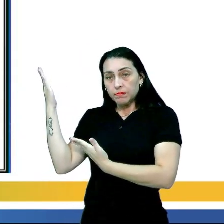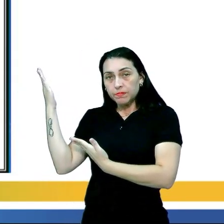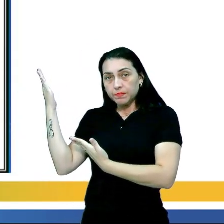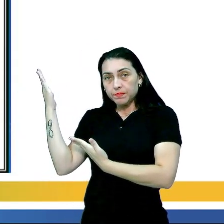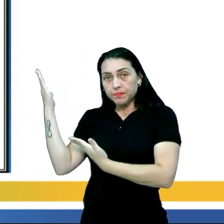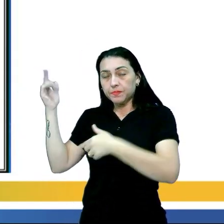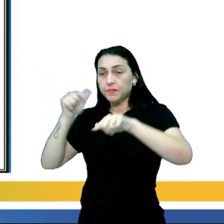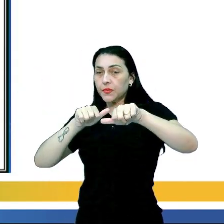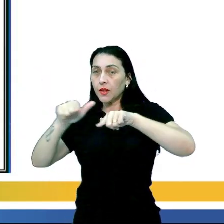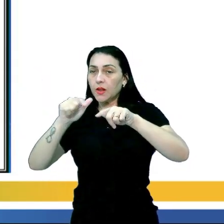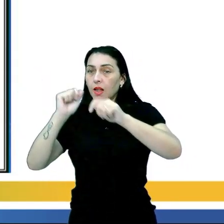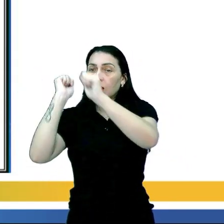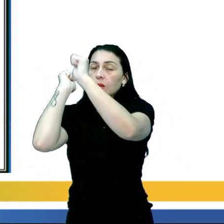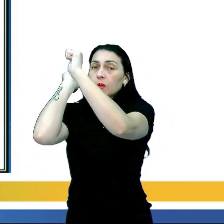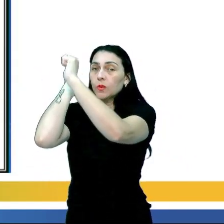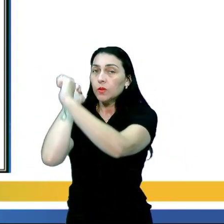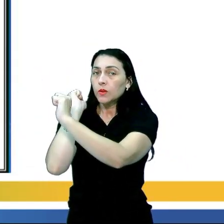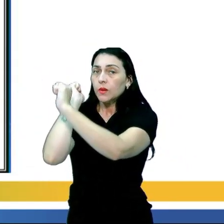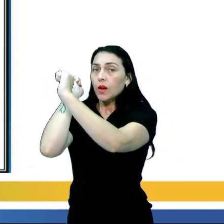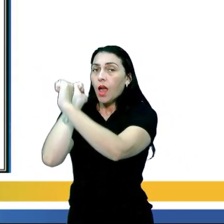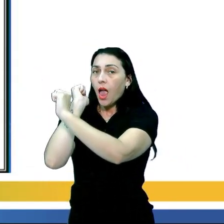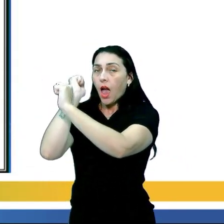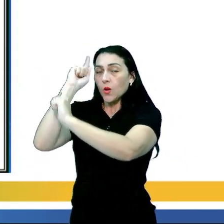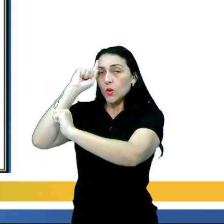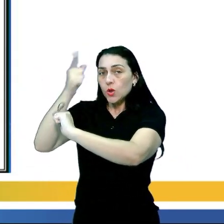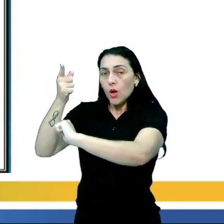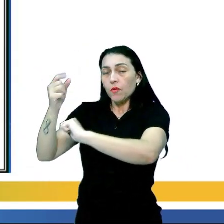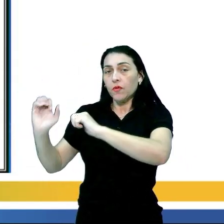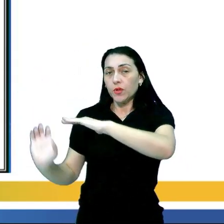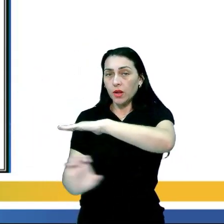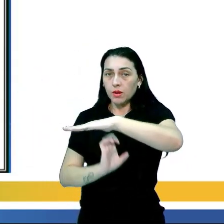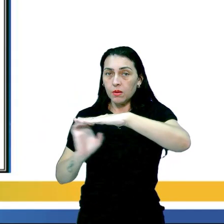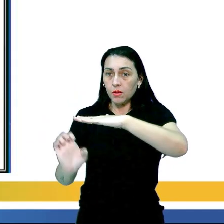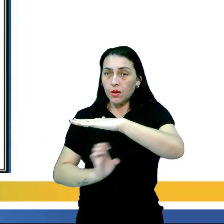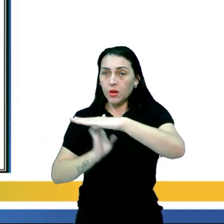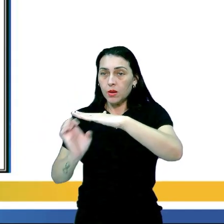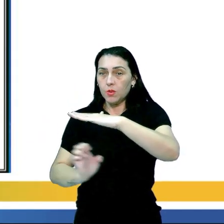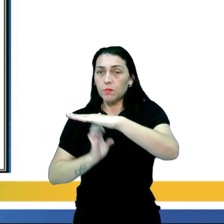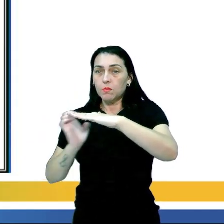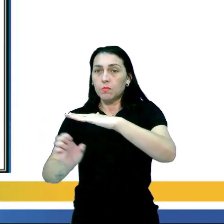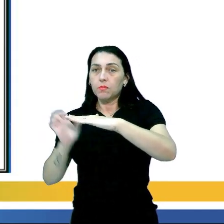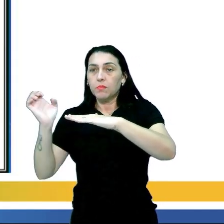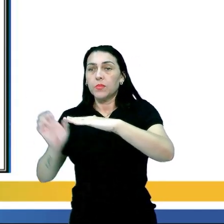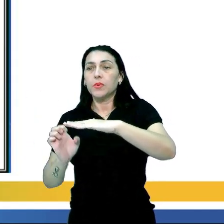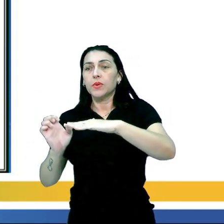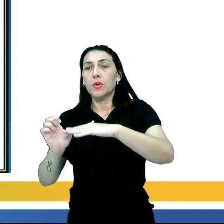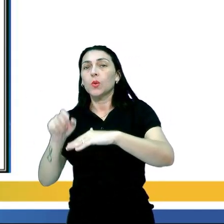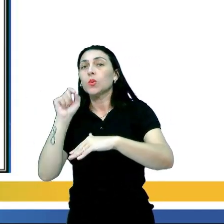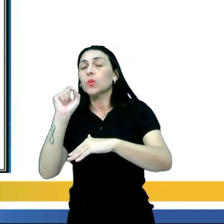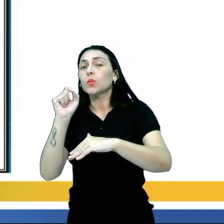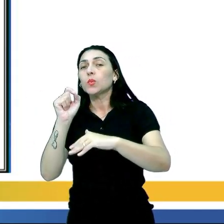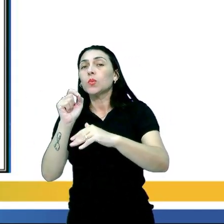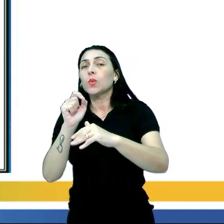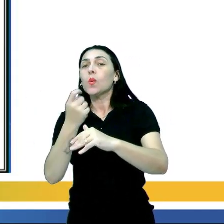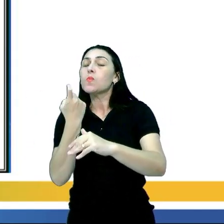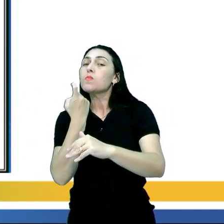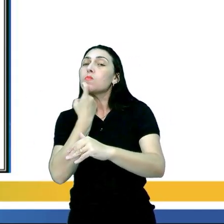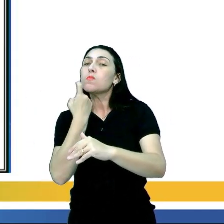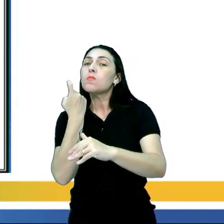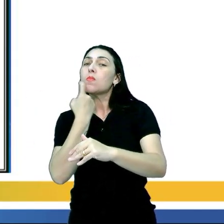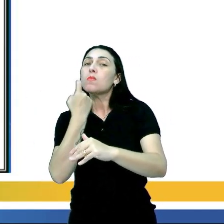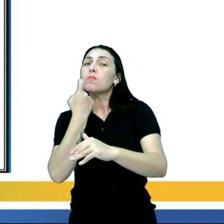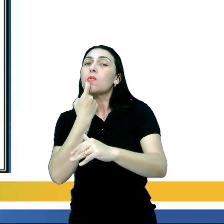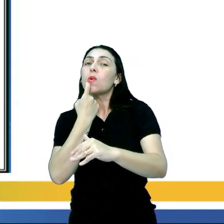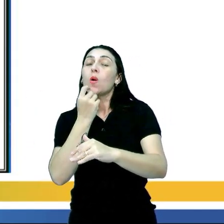trabalhadores estão carregando o dono dos meios de produção nas costas e ele está colocando lá numa isca o salário que ele